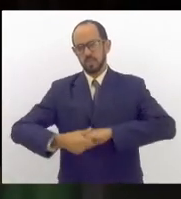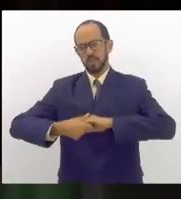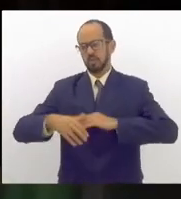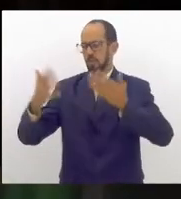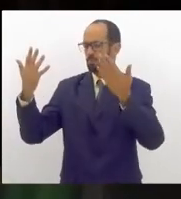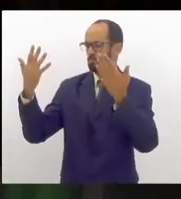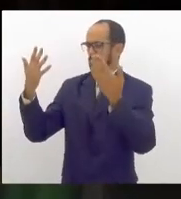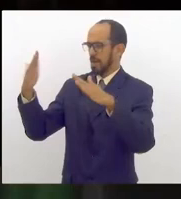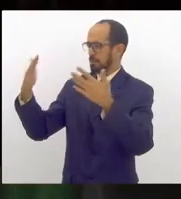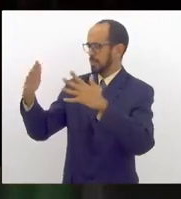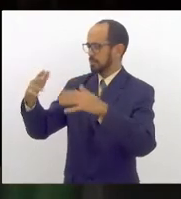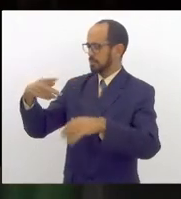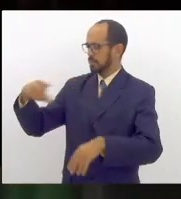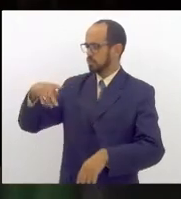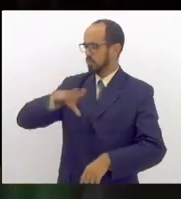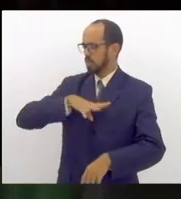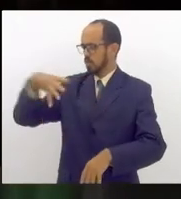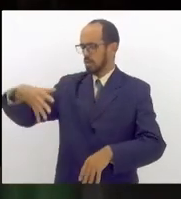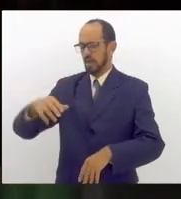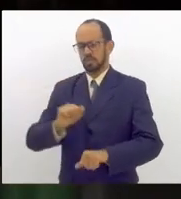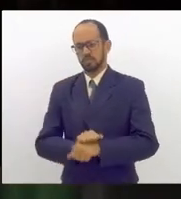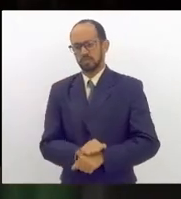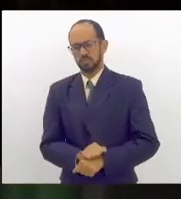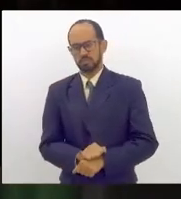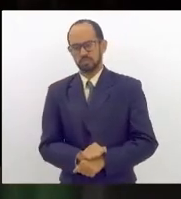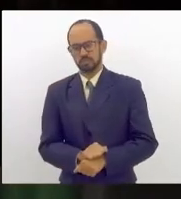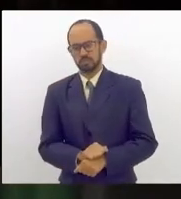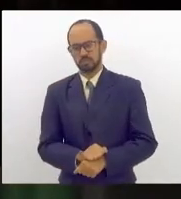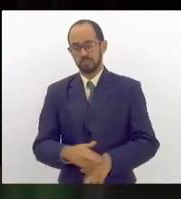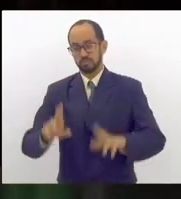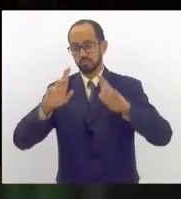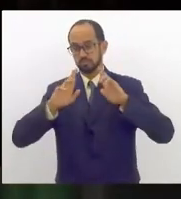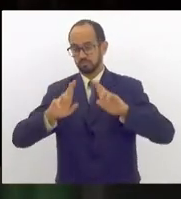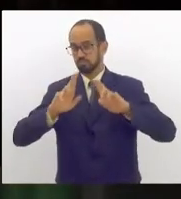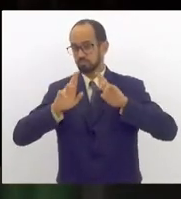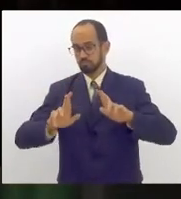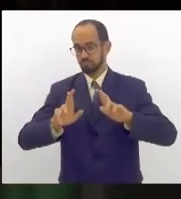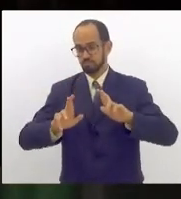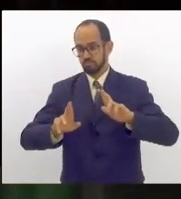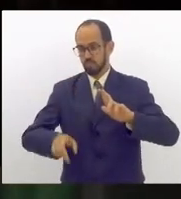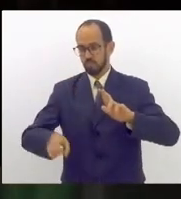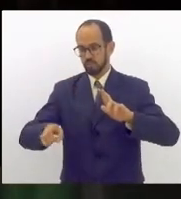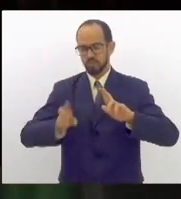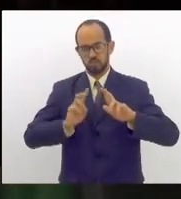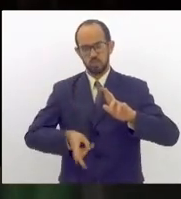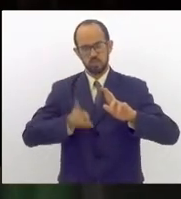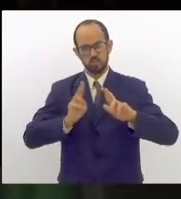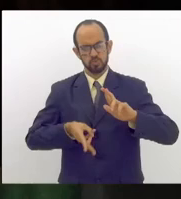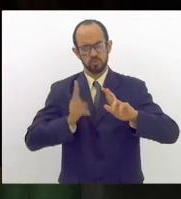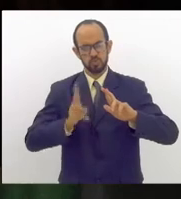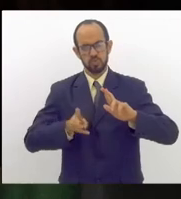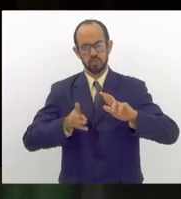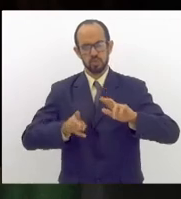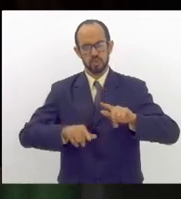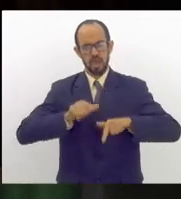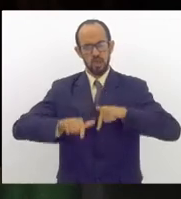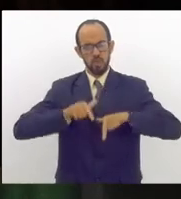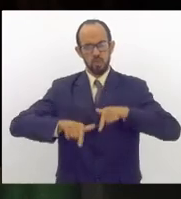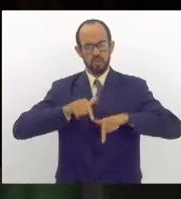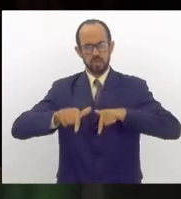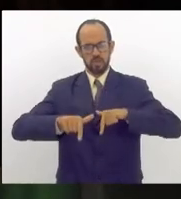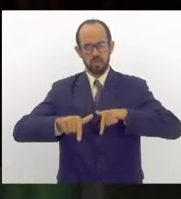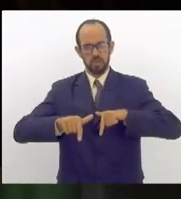palmas para você pela sua coragem pela sua determinação e eu espero sim que você continue na luta e que você seja